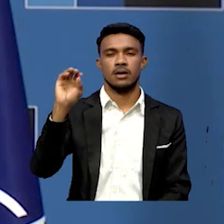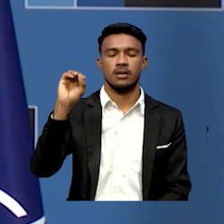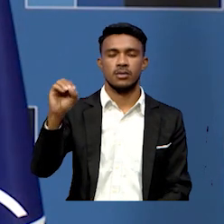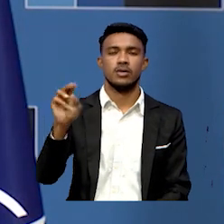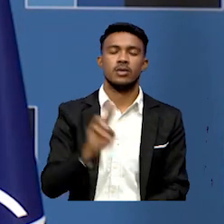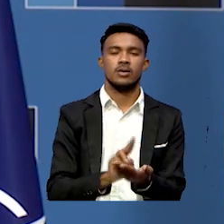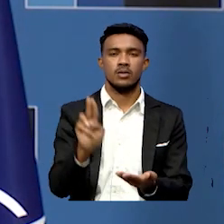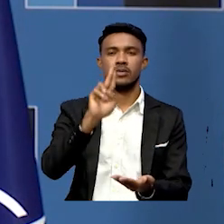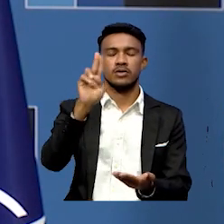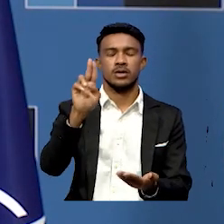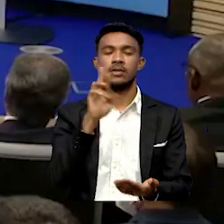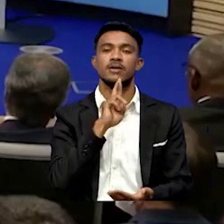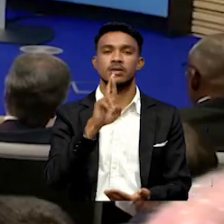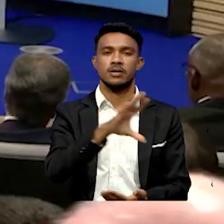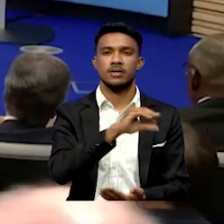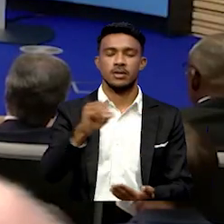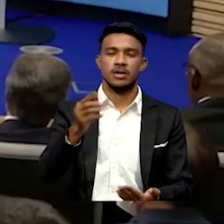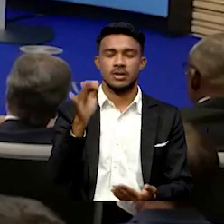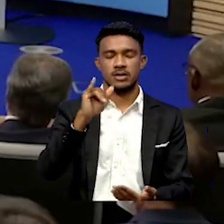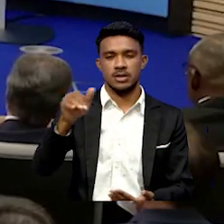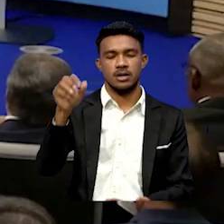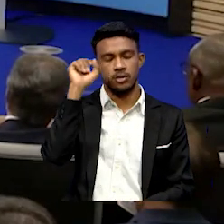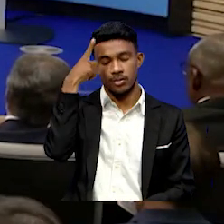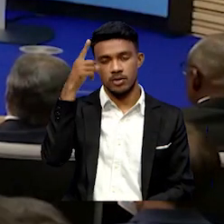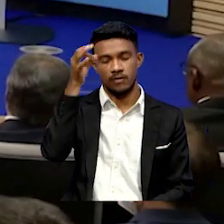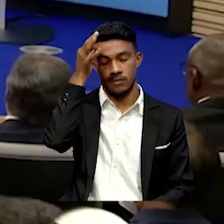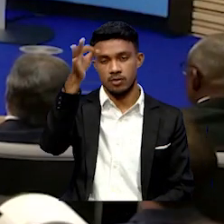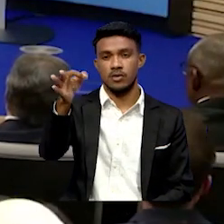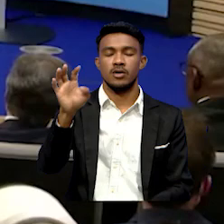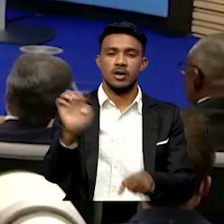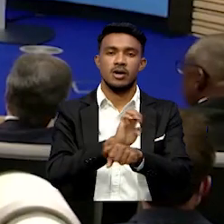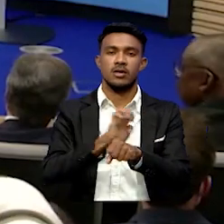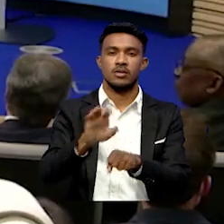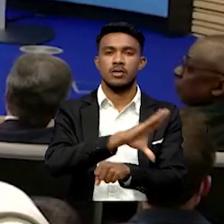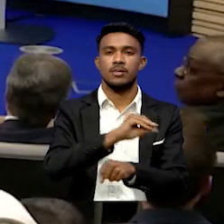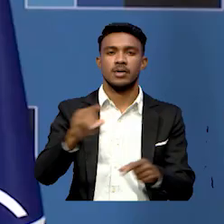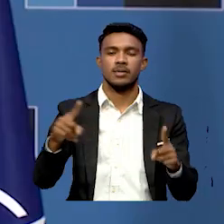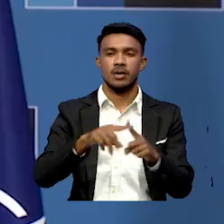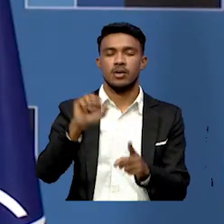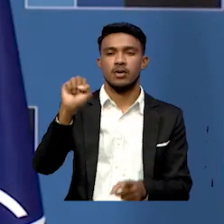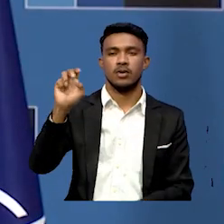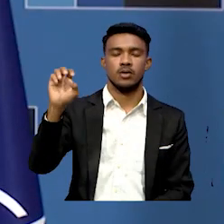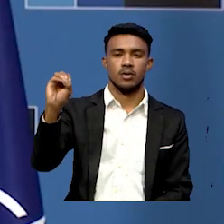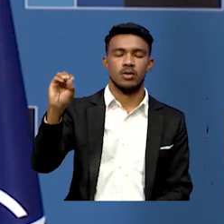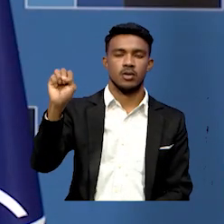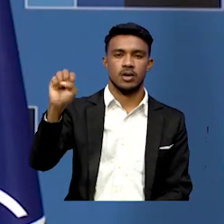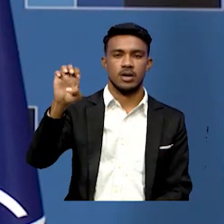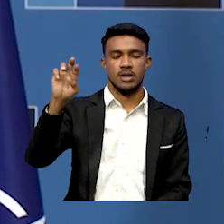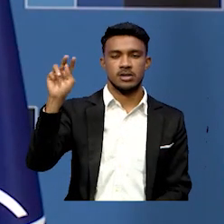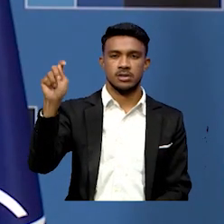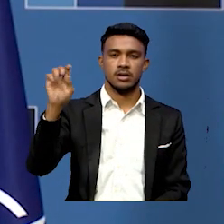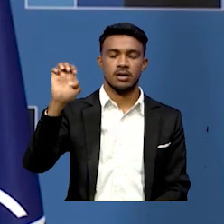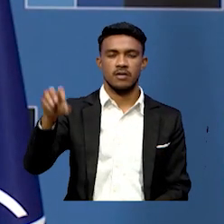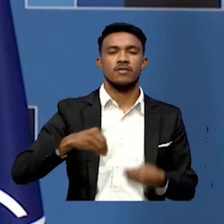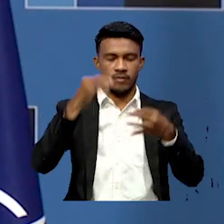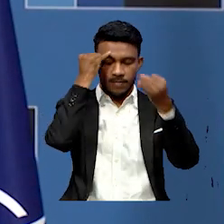dunim. Biden aktuir sina comprende ne futura economia ne beligado liu ba parte oeste du ke Rusia, ha foi info aviso ba